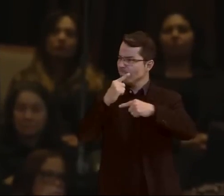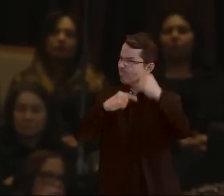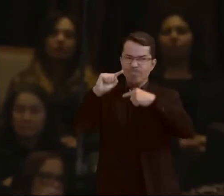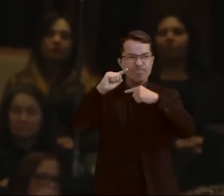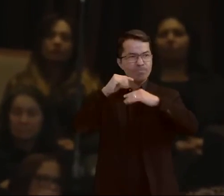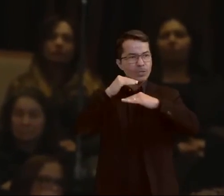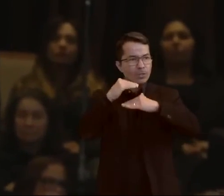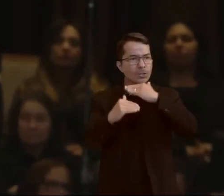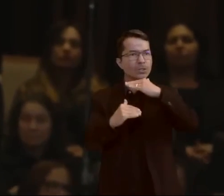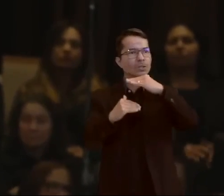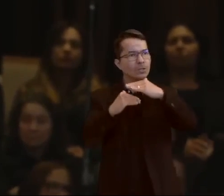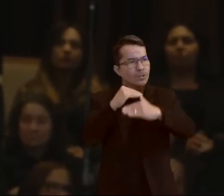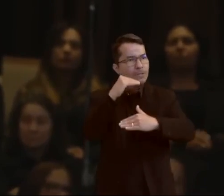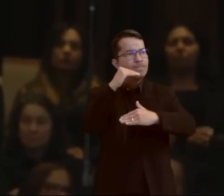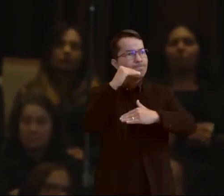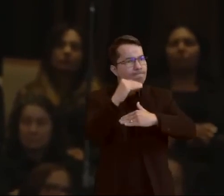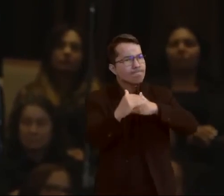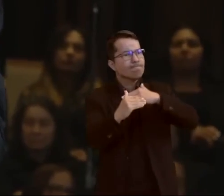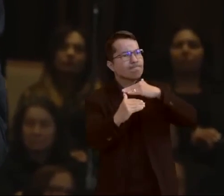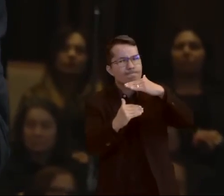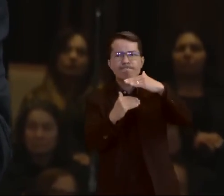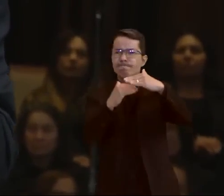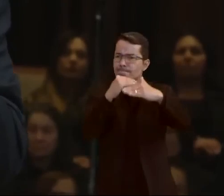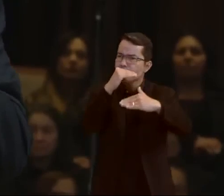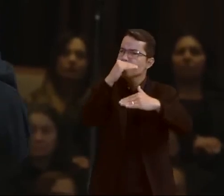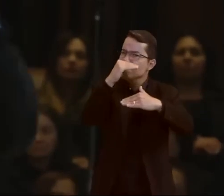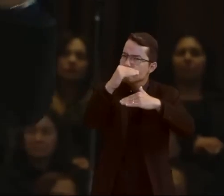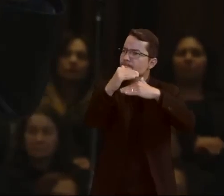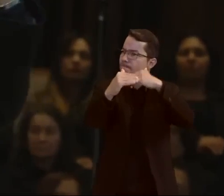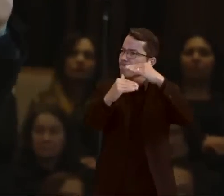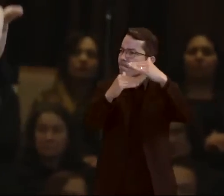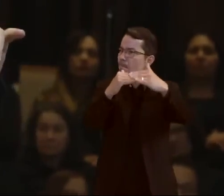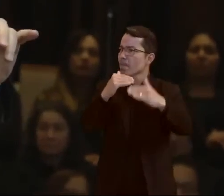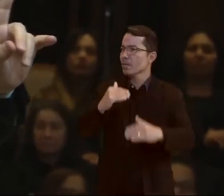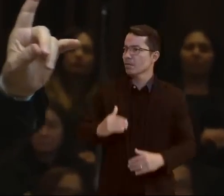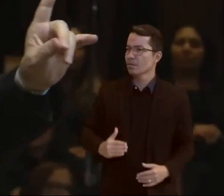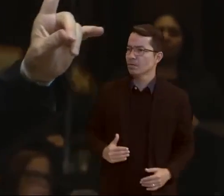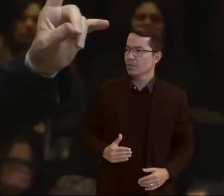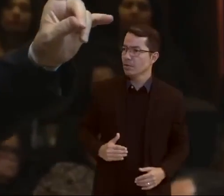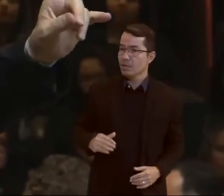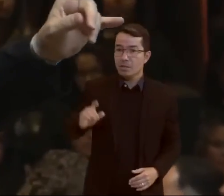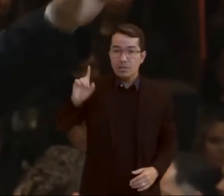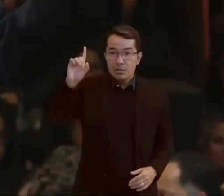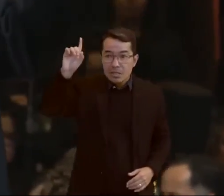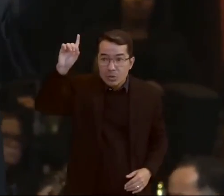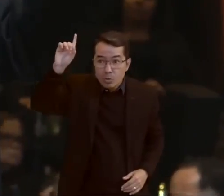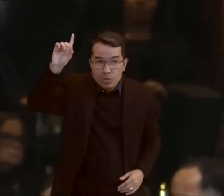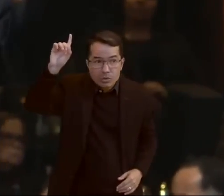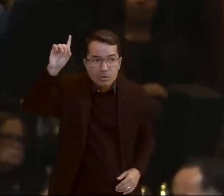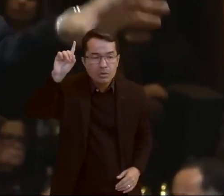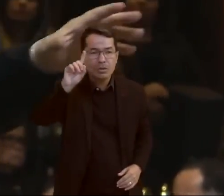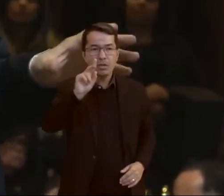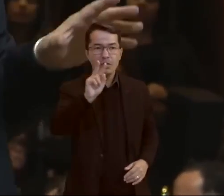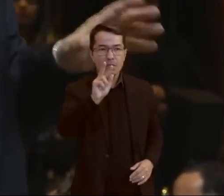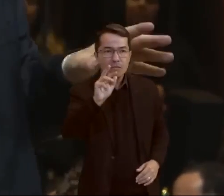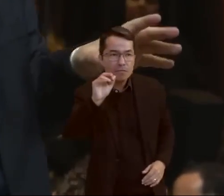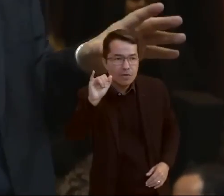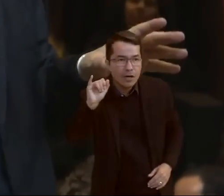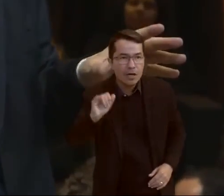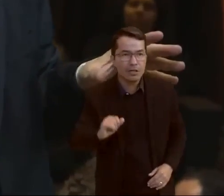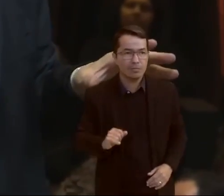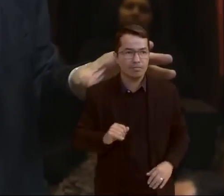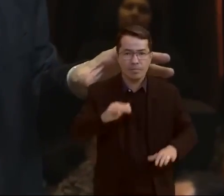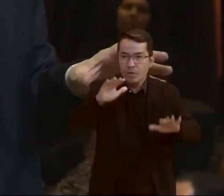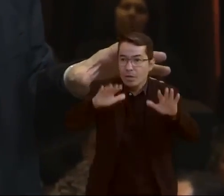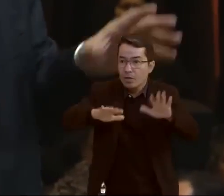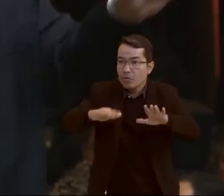passo. E Deus mesmo providencia, muito provavelmente, Algumas pessoas chegaram aqui nesse